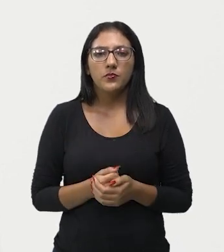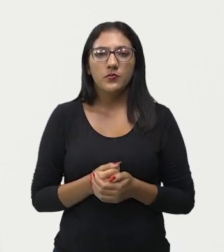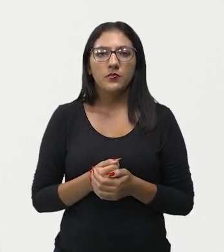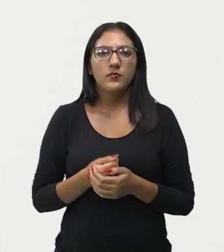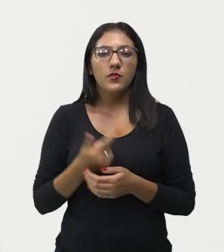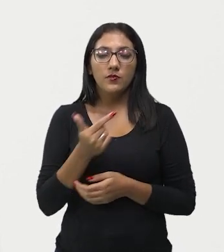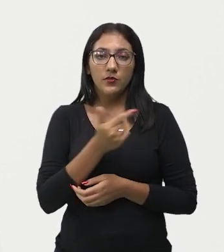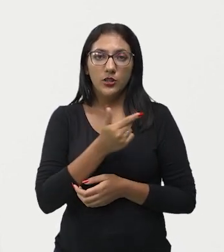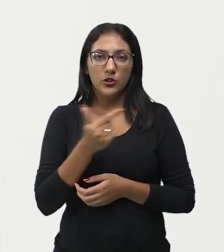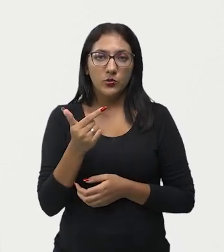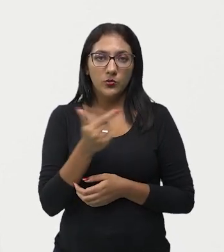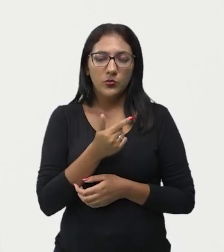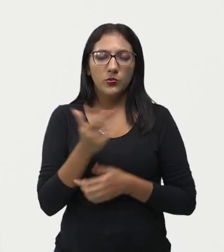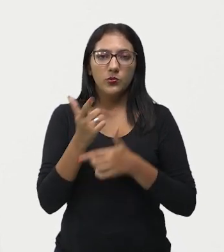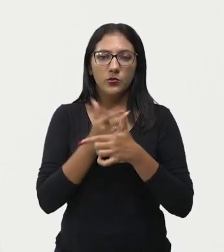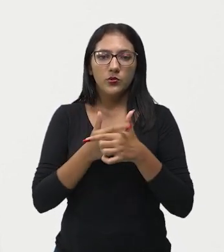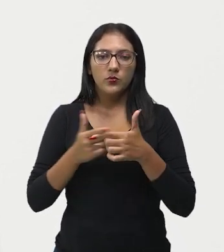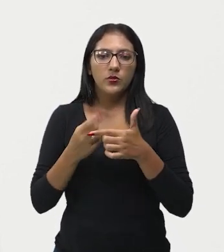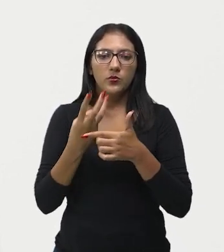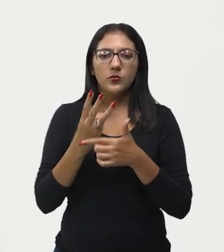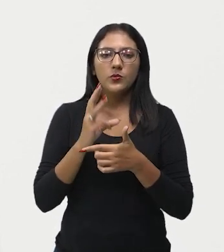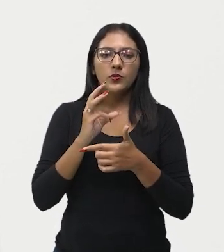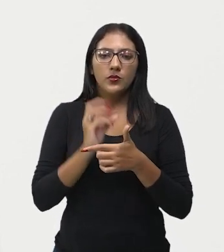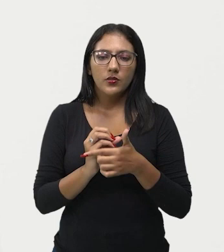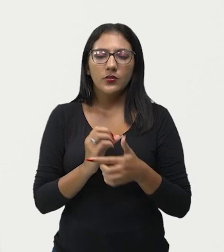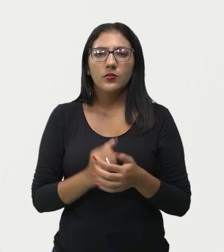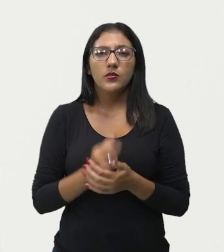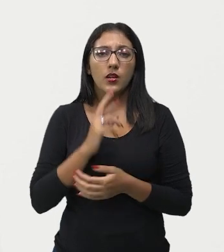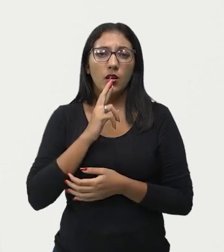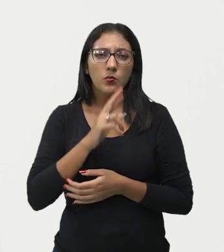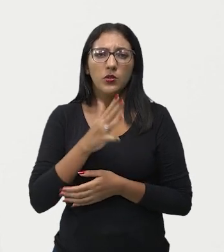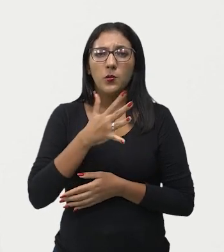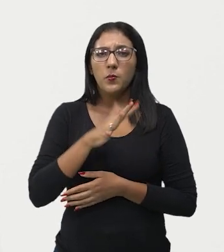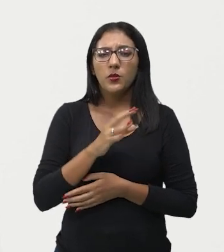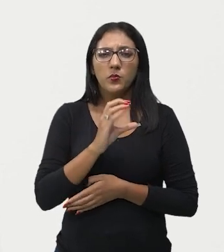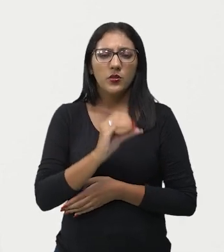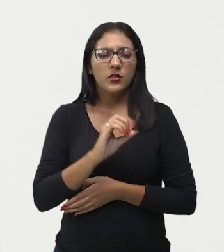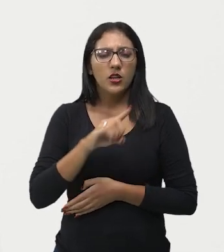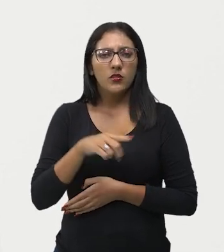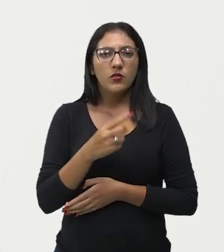22, aqui ó, 22 dividido por 30, que é aproximadamente